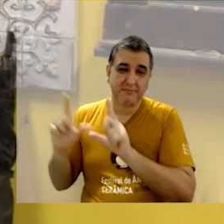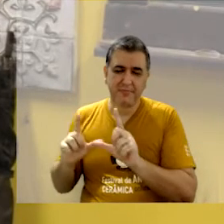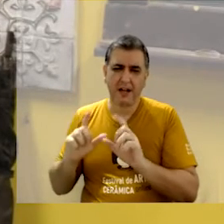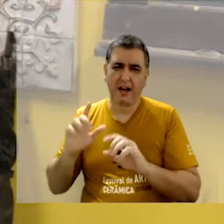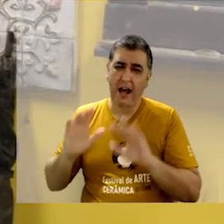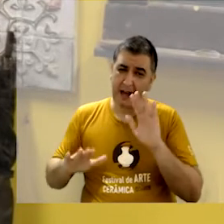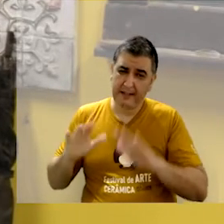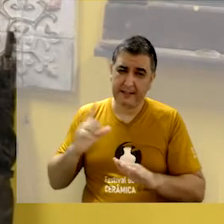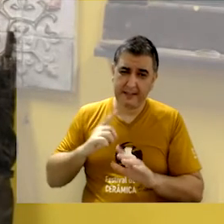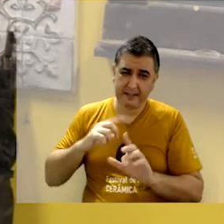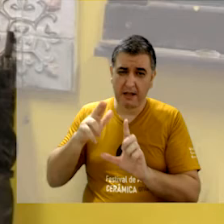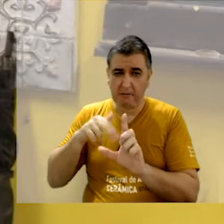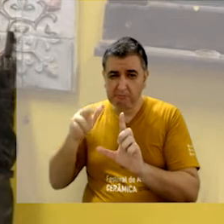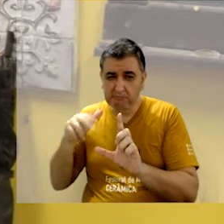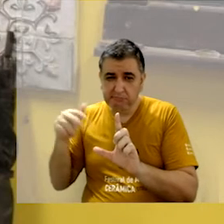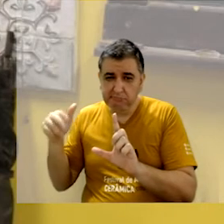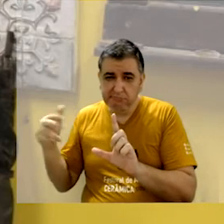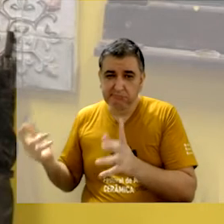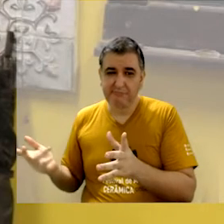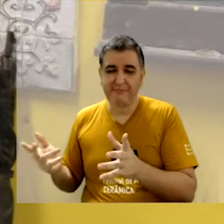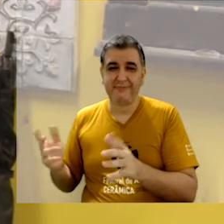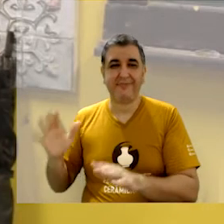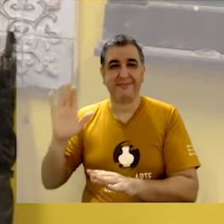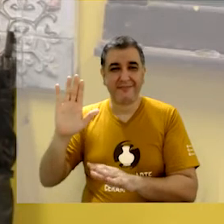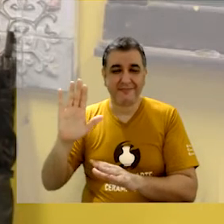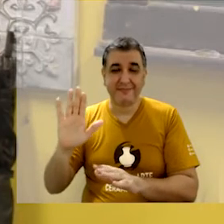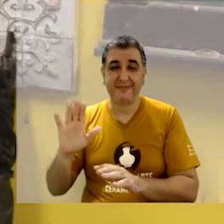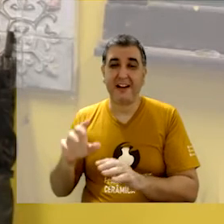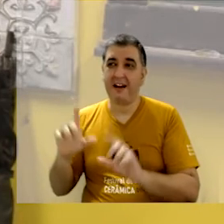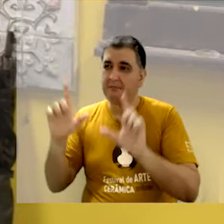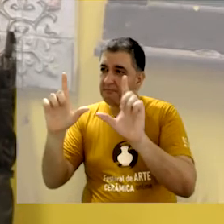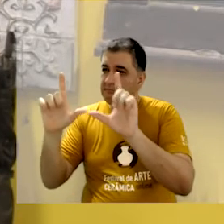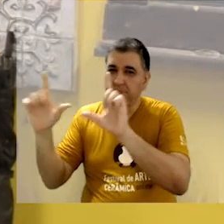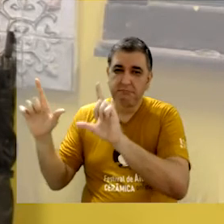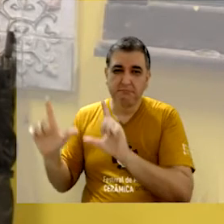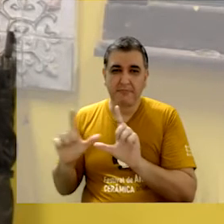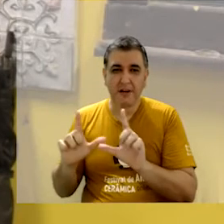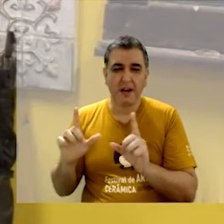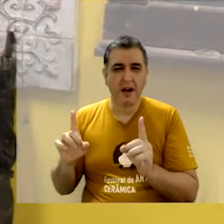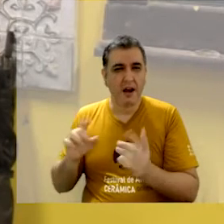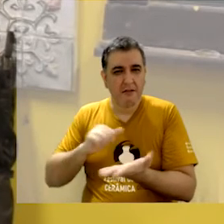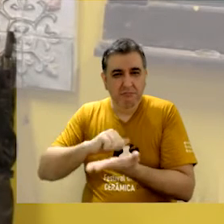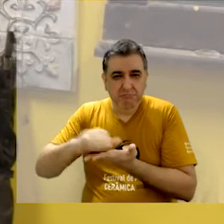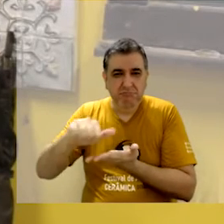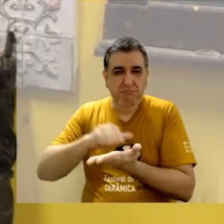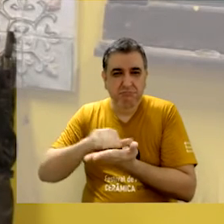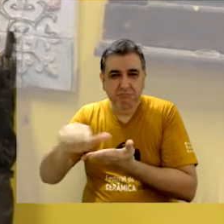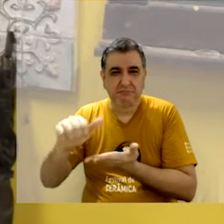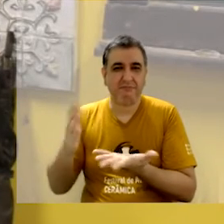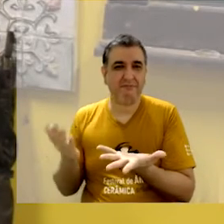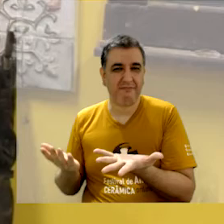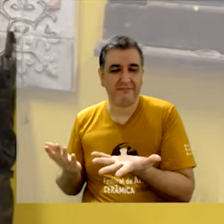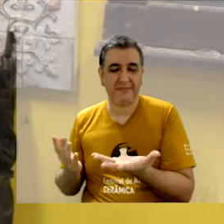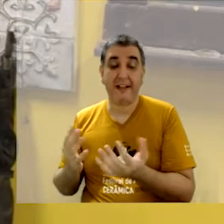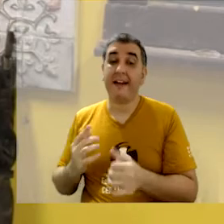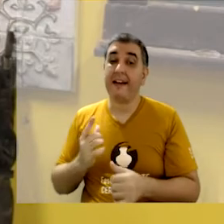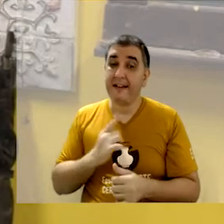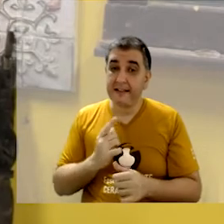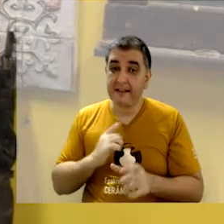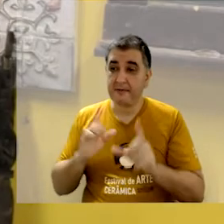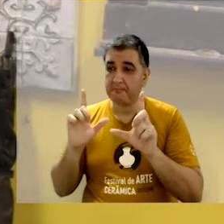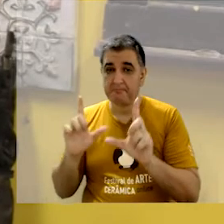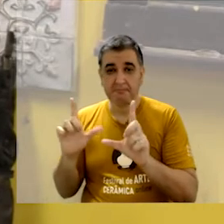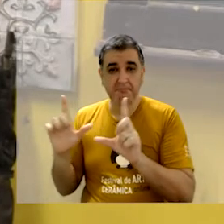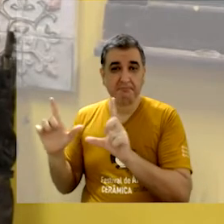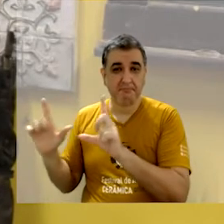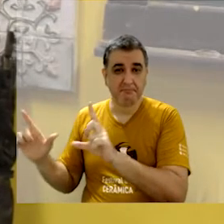não é mais nem feita por um artista, o próprio dono da loja encomenda as telinhas prontas de serigrafia, ele aprende a imprimir,